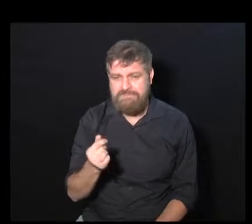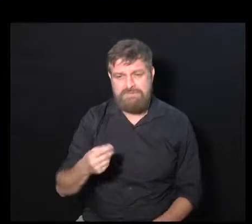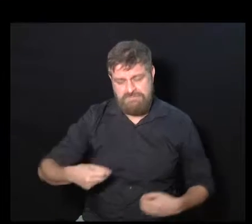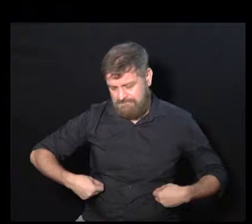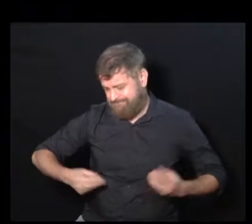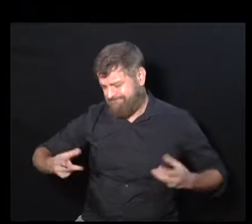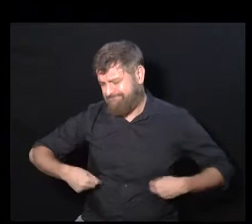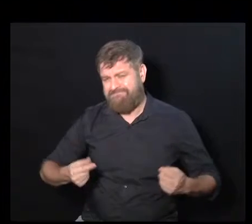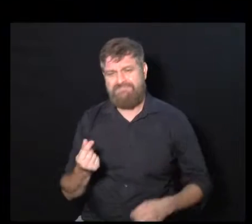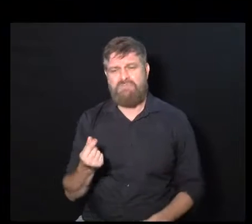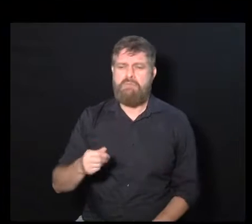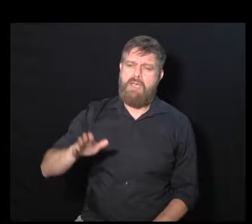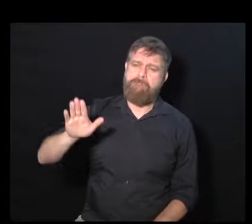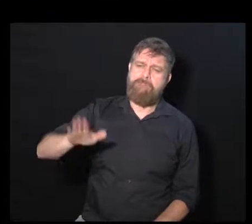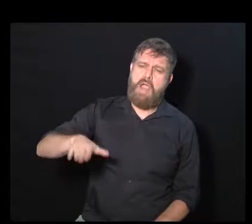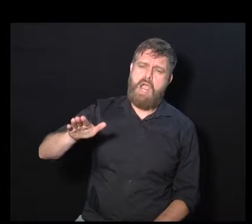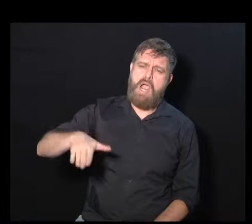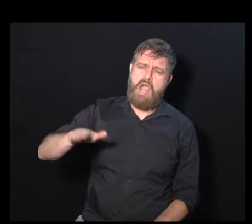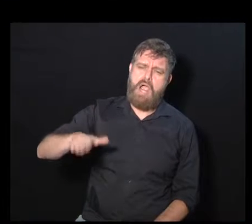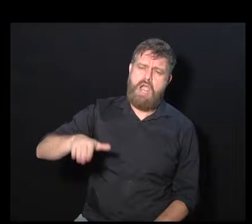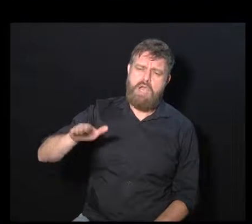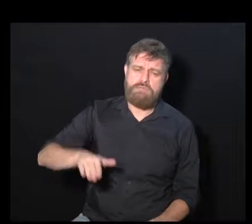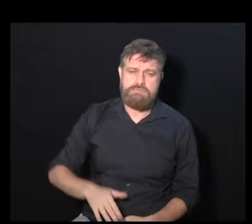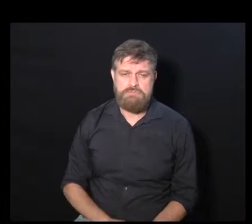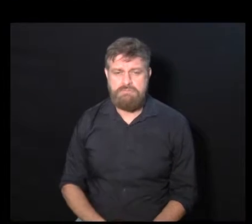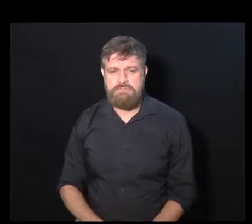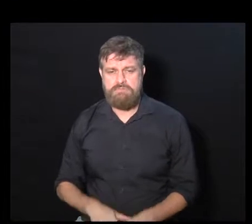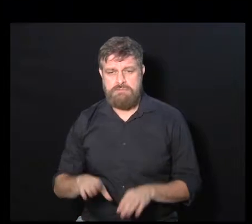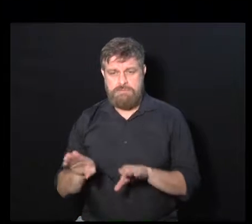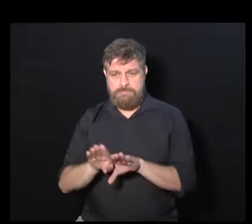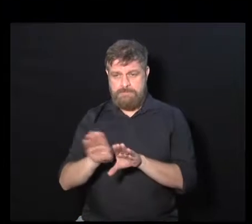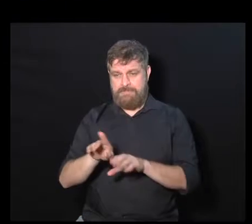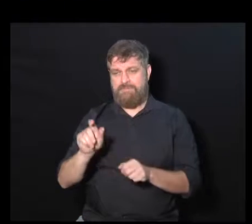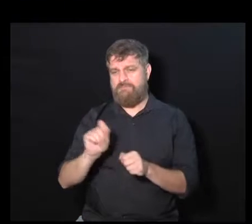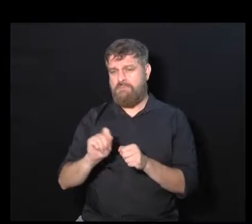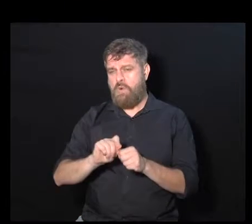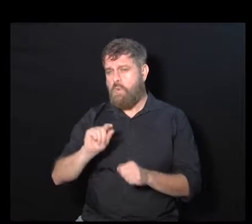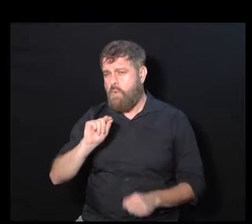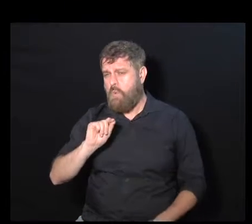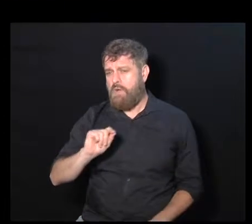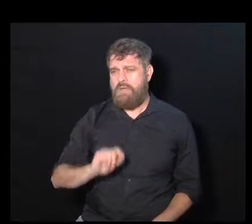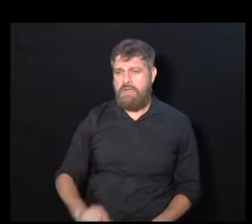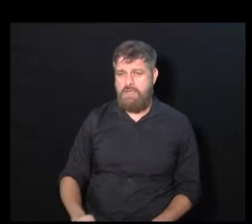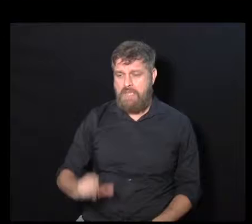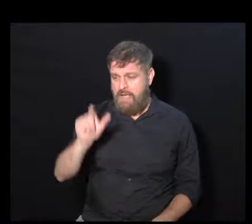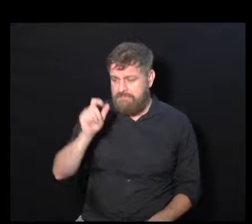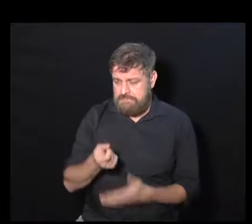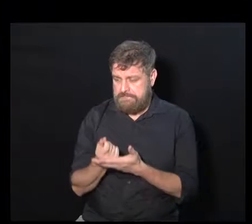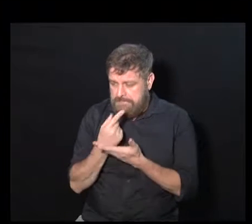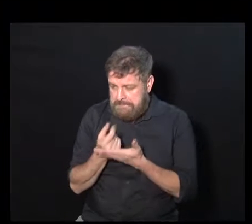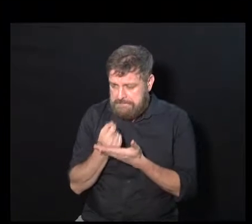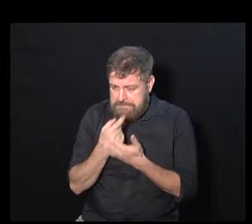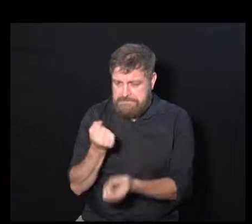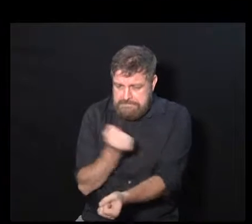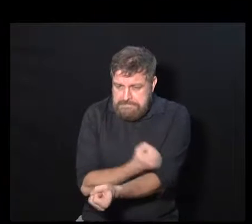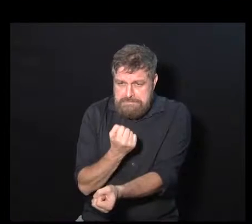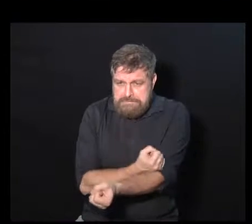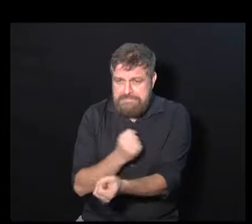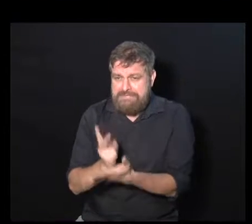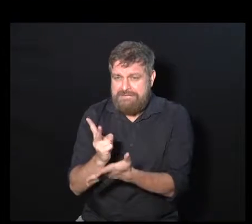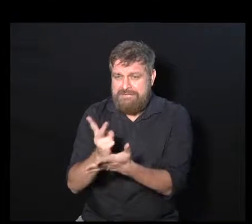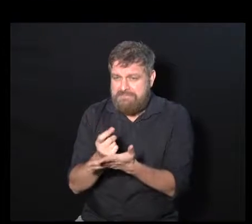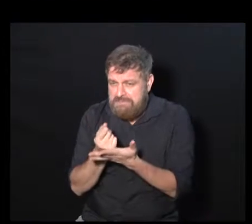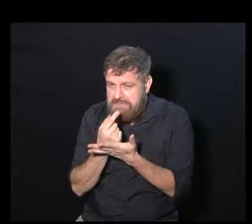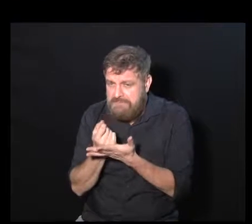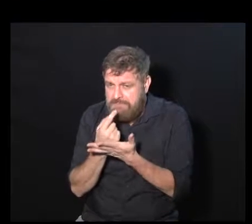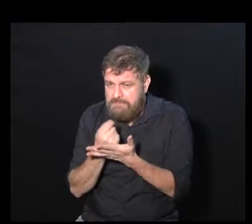gente apresentou, é muito mais baixo e diminui o uso dos medicamentos. Então, a